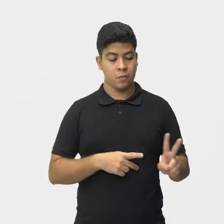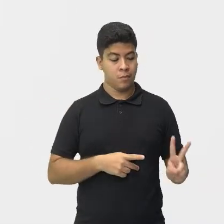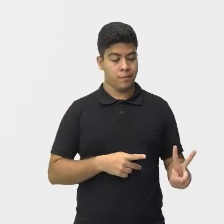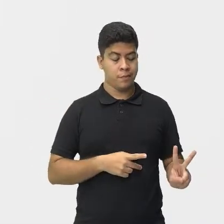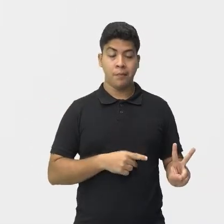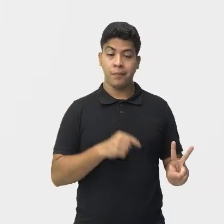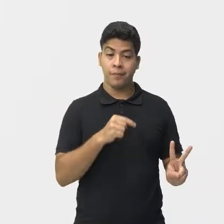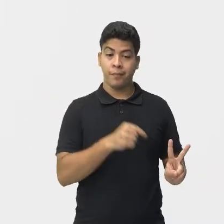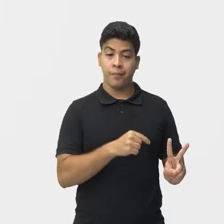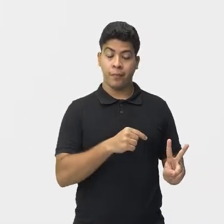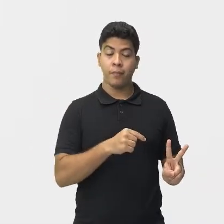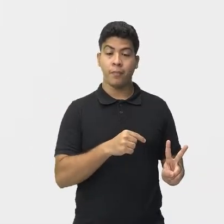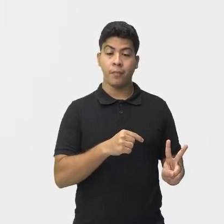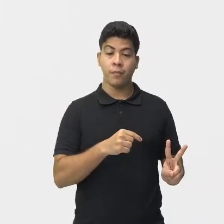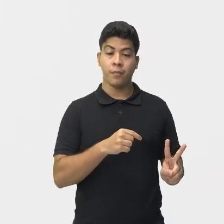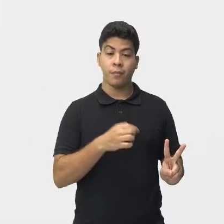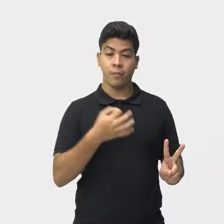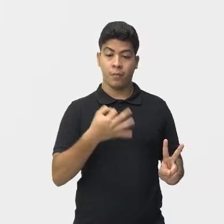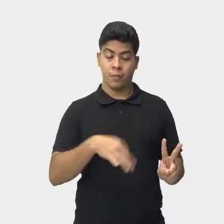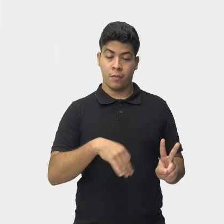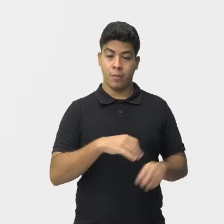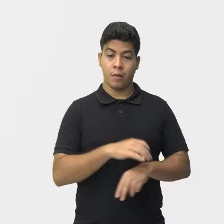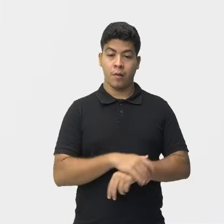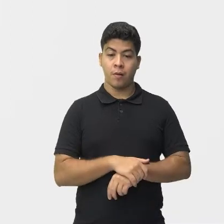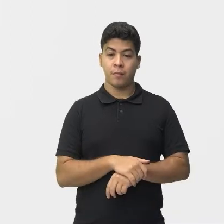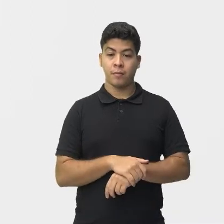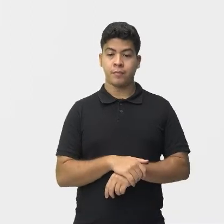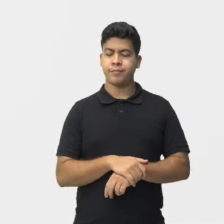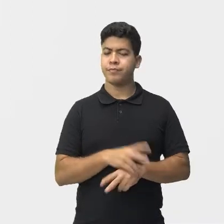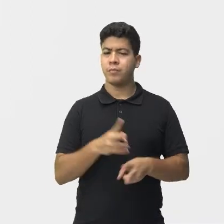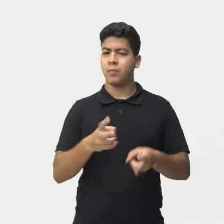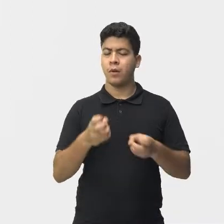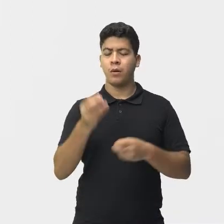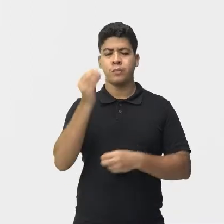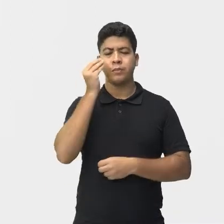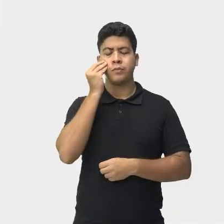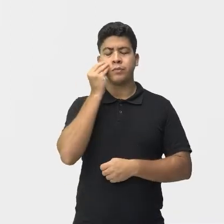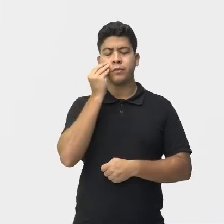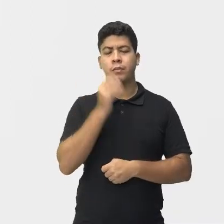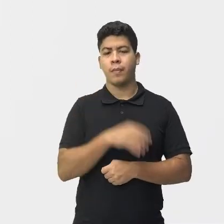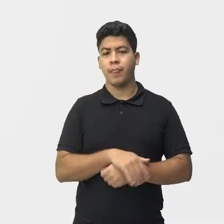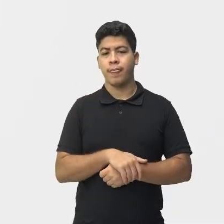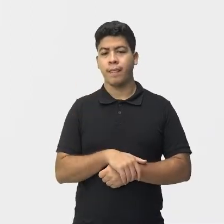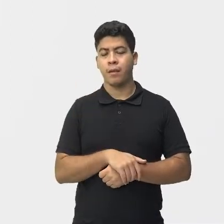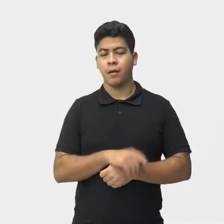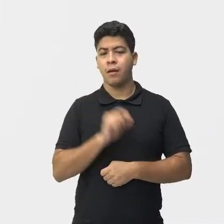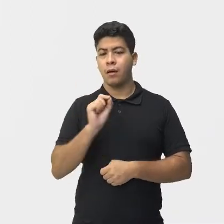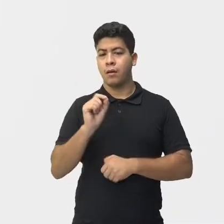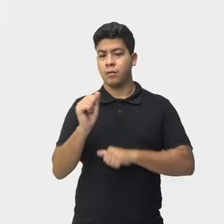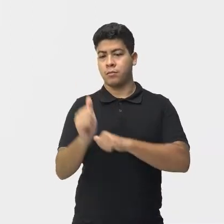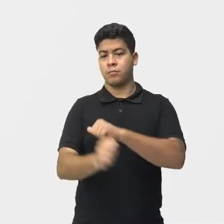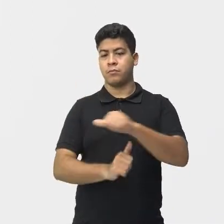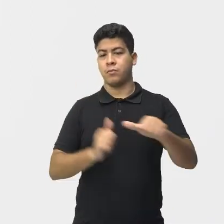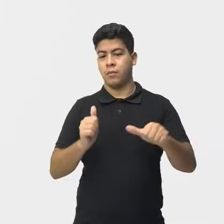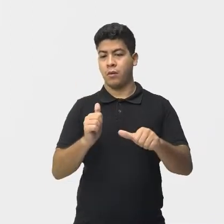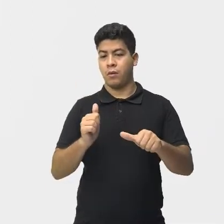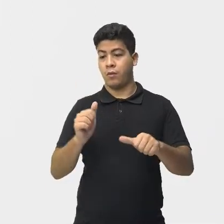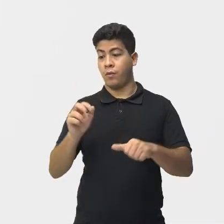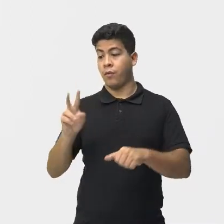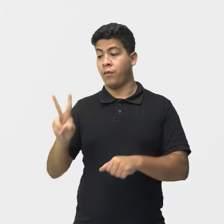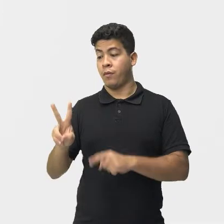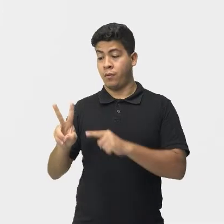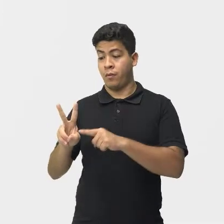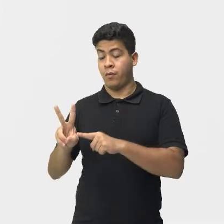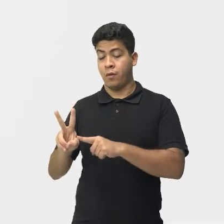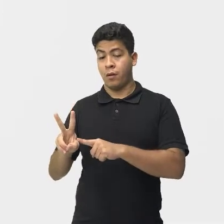volume, tá? Gráfico PV. E veja que agora quem está mudando de valor é o volume. Olha só, o volume